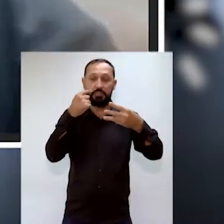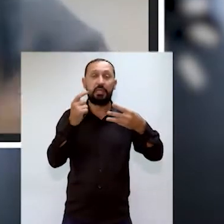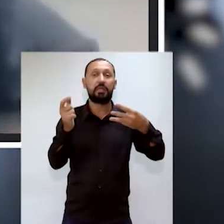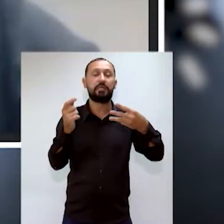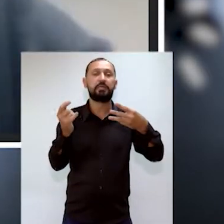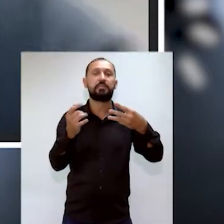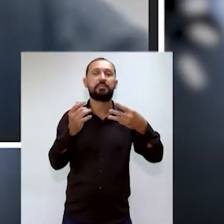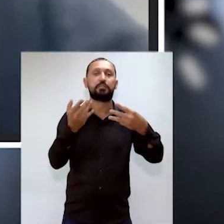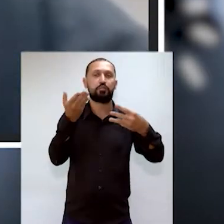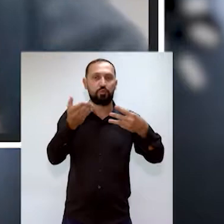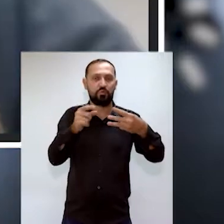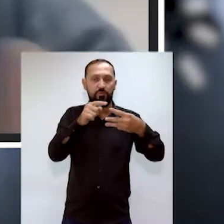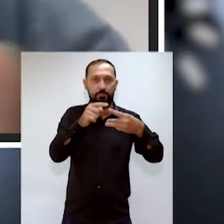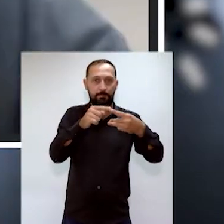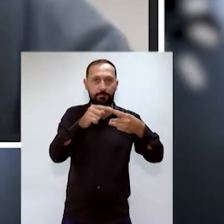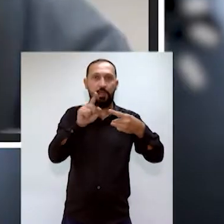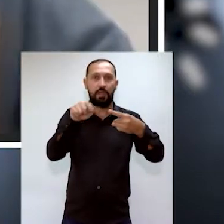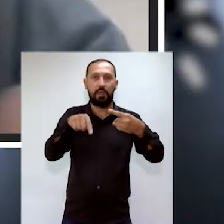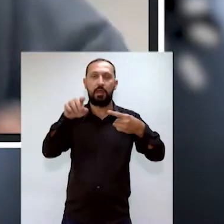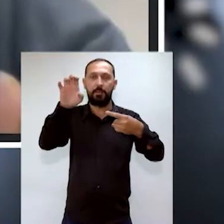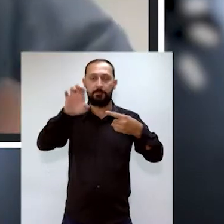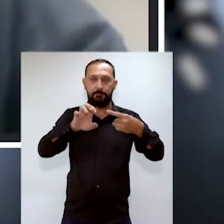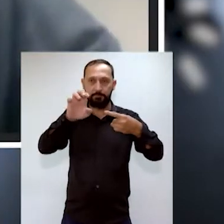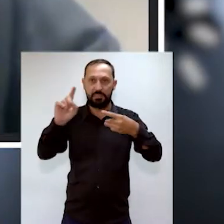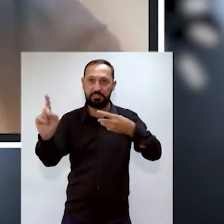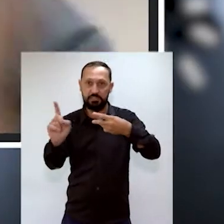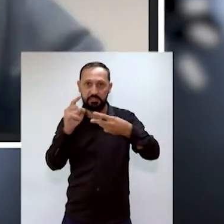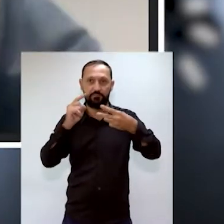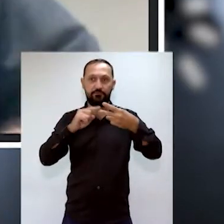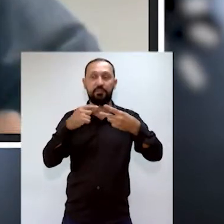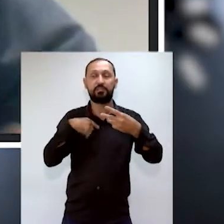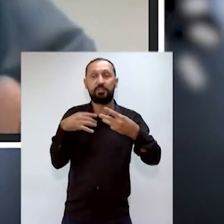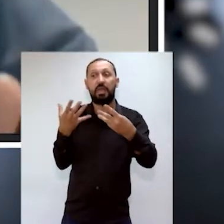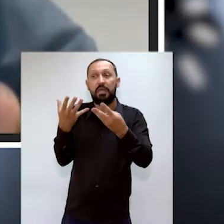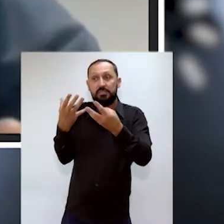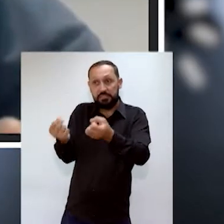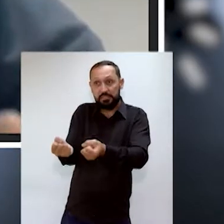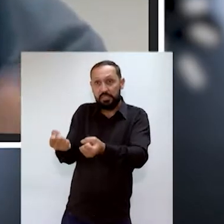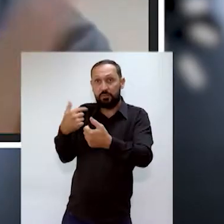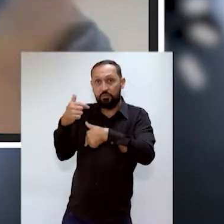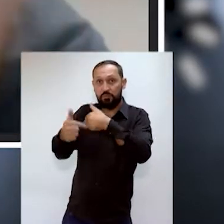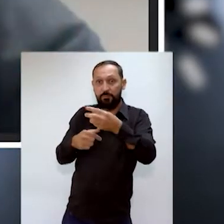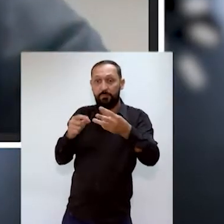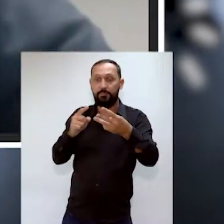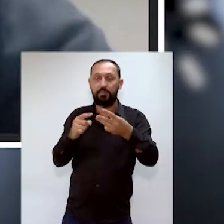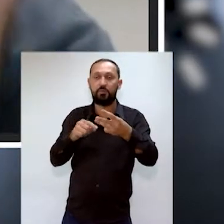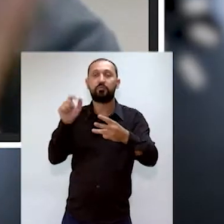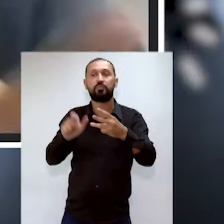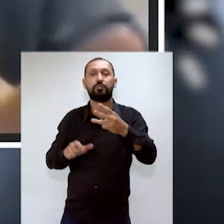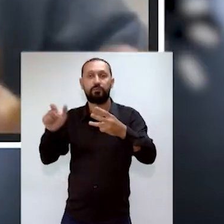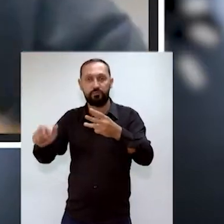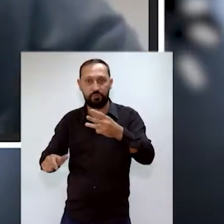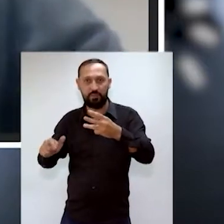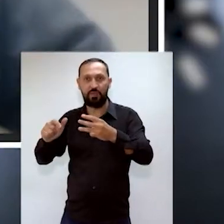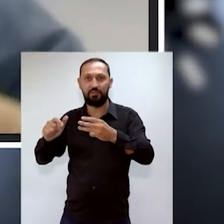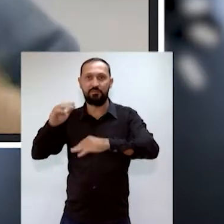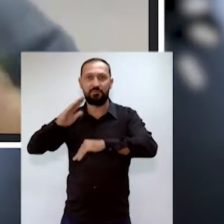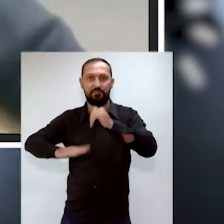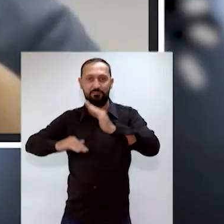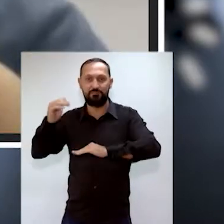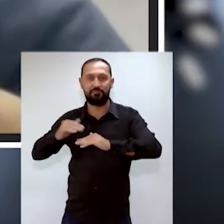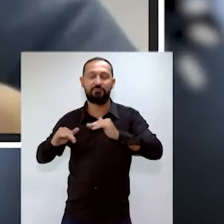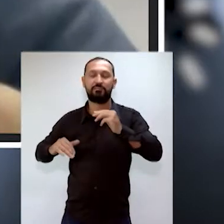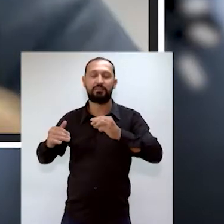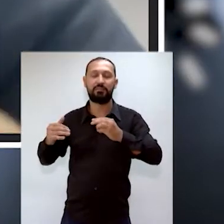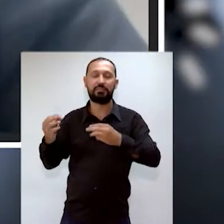grandes sujeitos, né? A prestadora de serviço, a tomadora de serviço, né? E o trabalhador e a trabalhadora